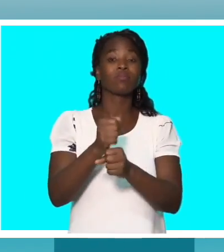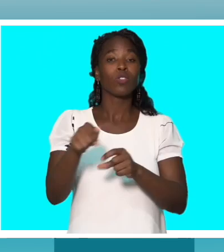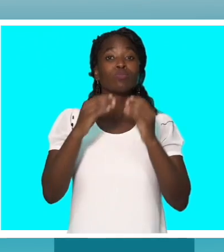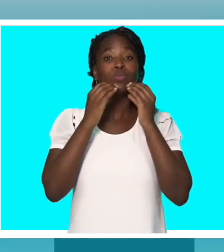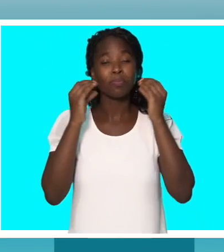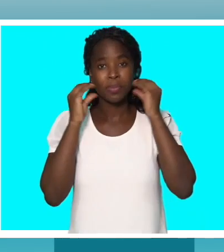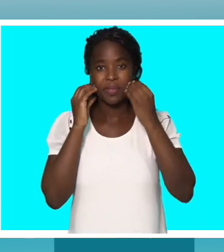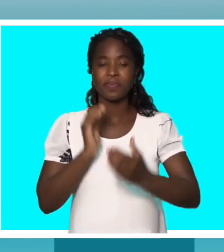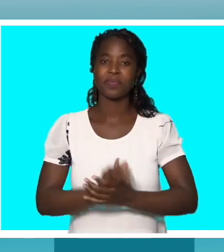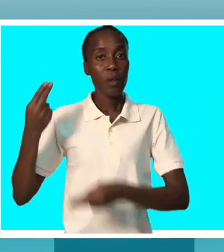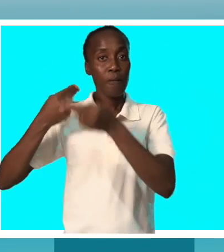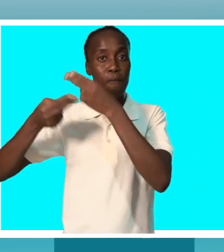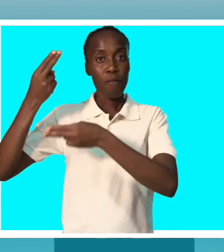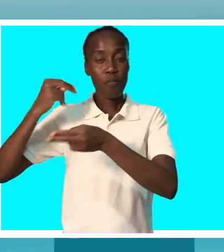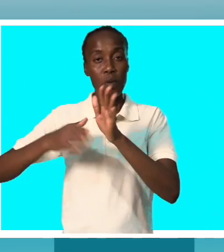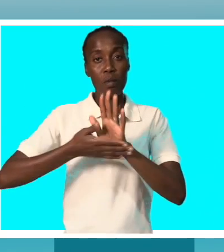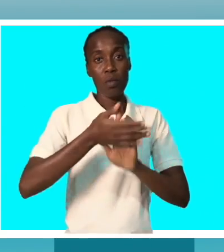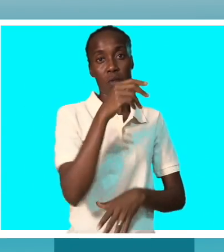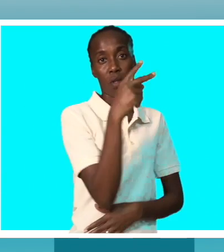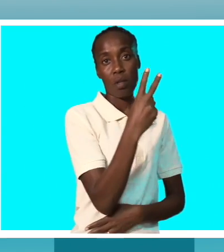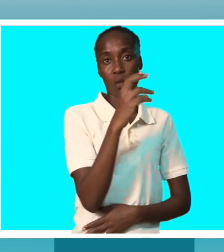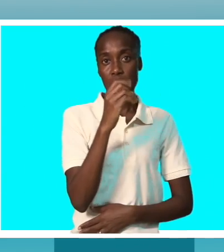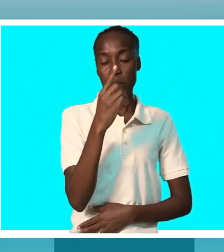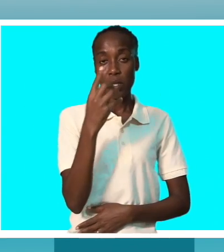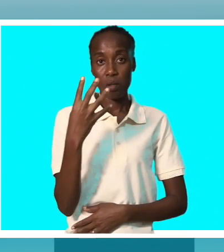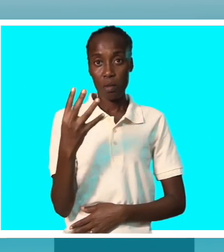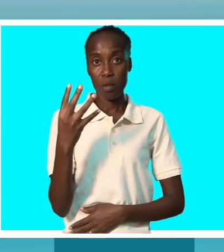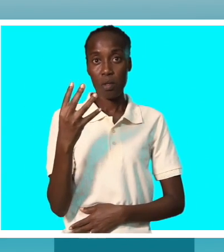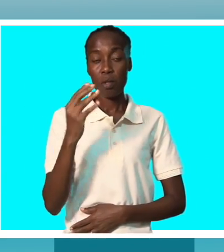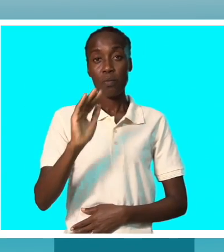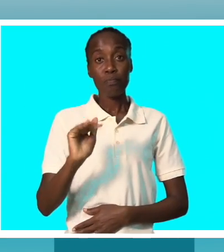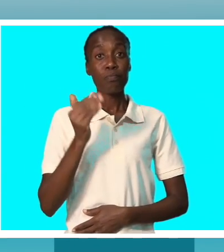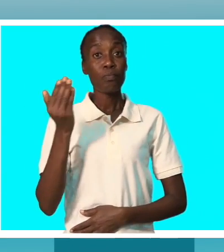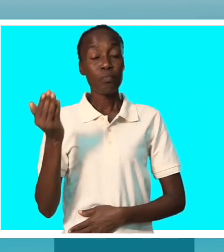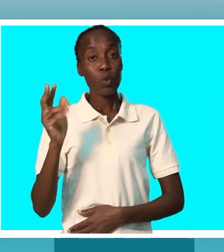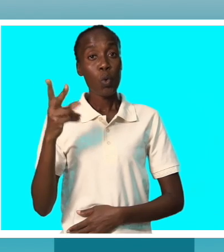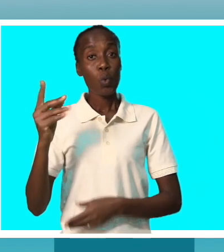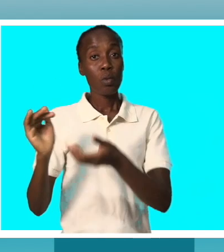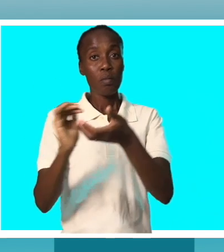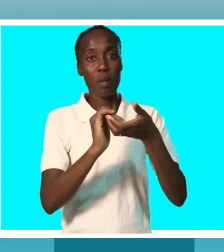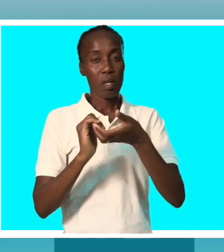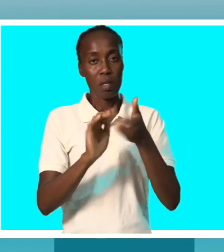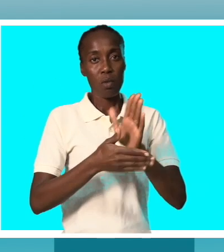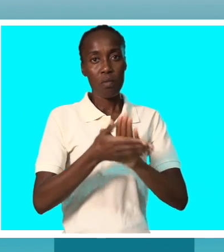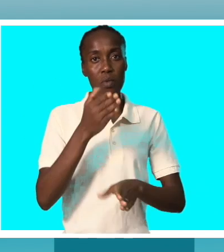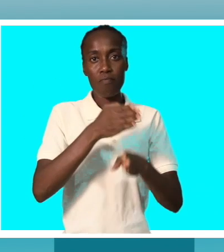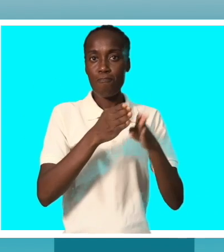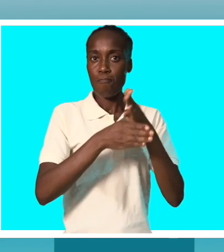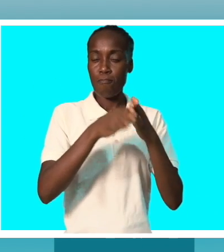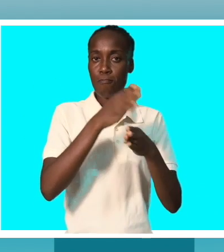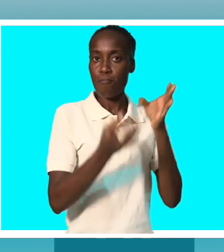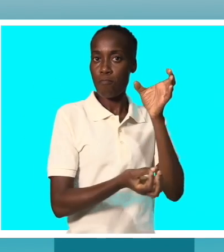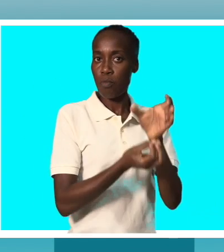continua a ser uma barreira. Esta história ganhou corno em 2014, quando com outros parceiros